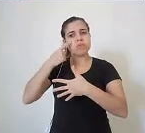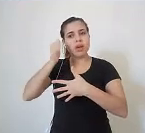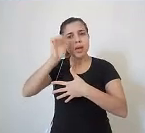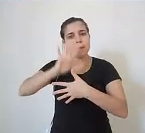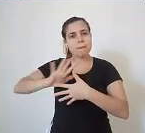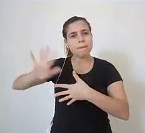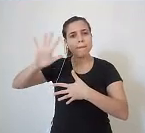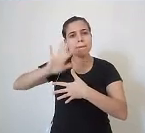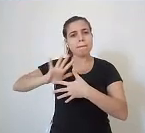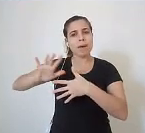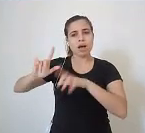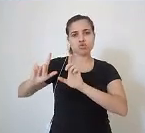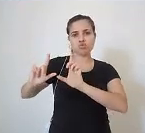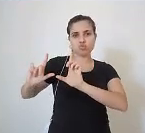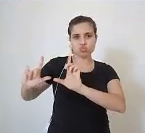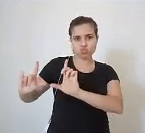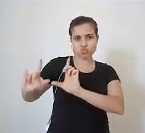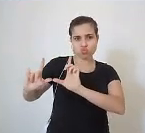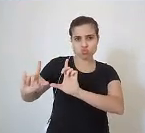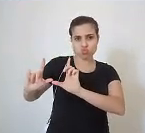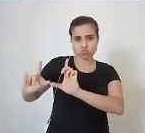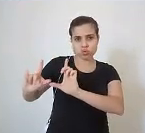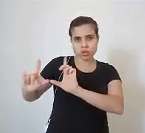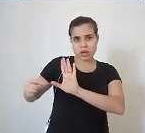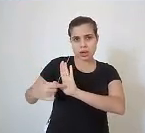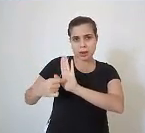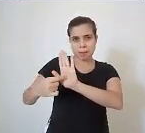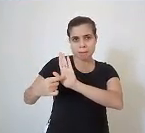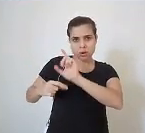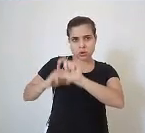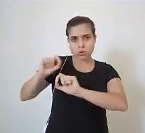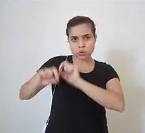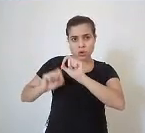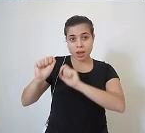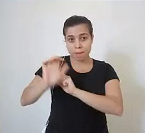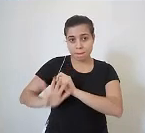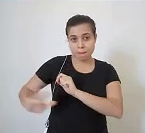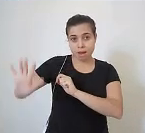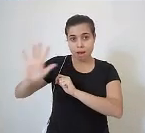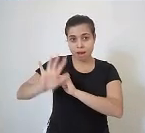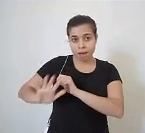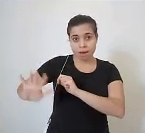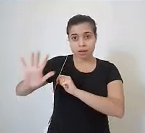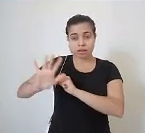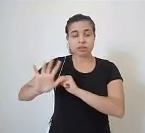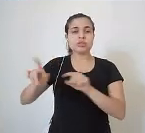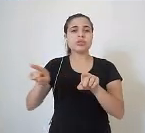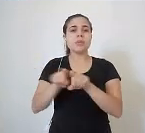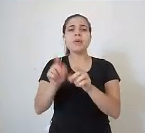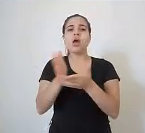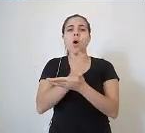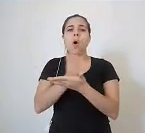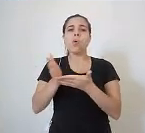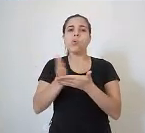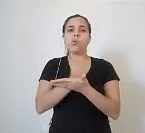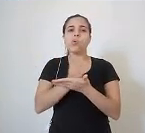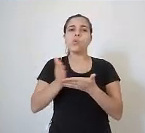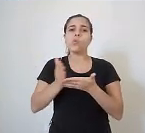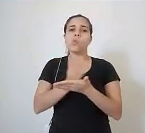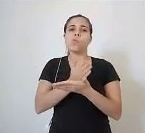ambiente aquático? São as microalgas, que estão representadas aqui nessa figura, no canto do slide,